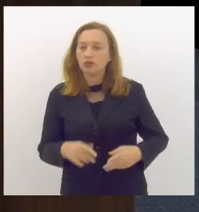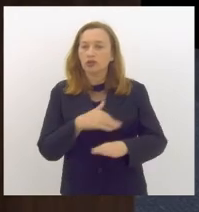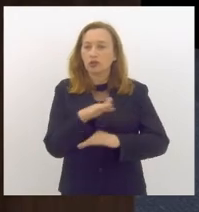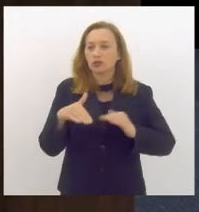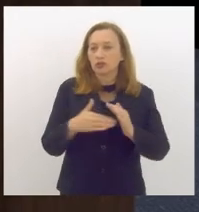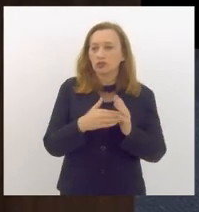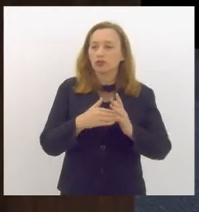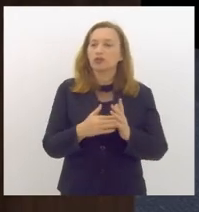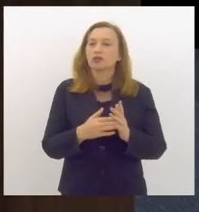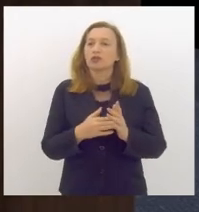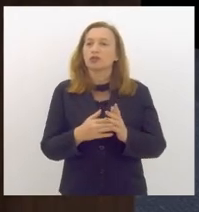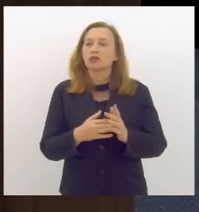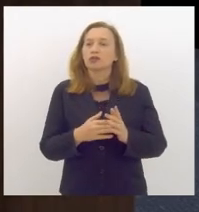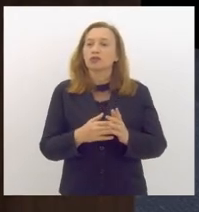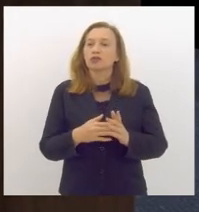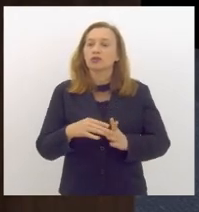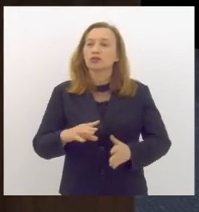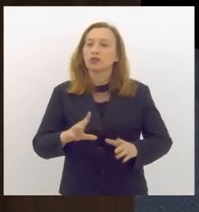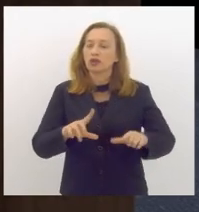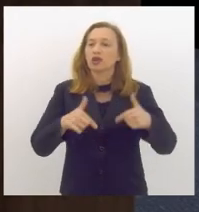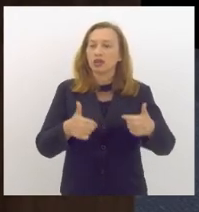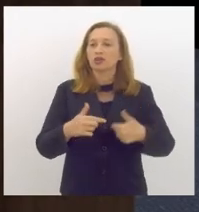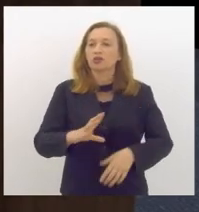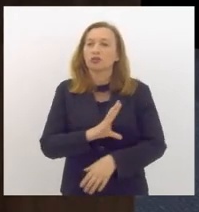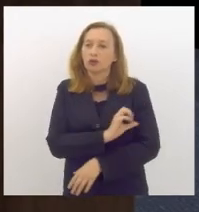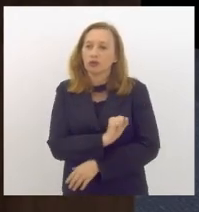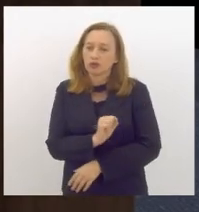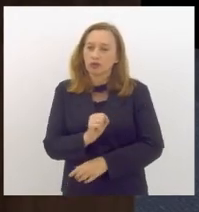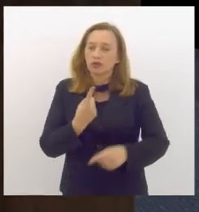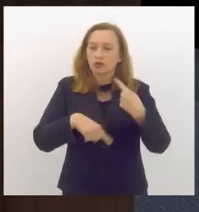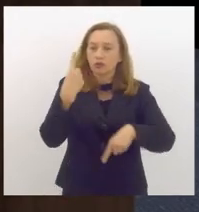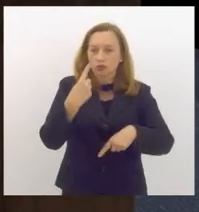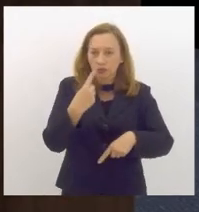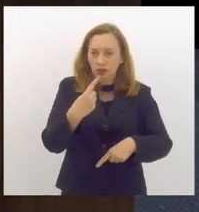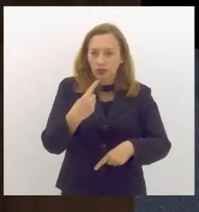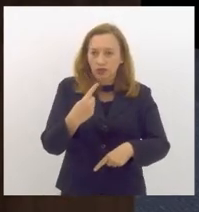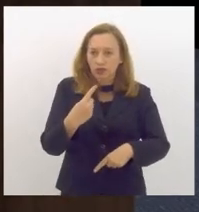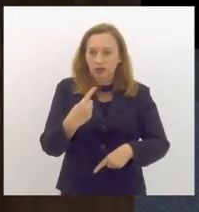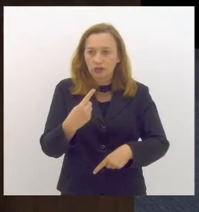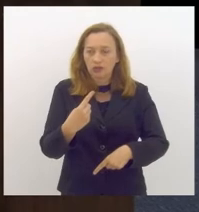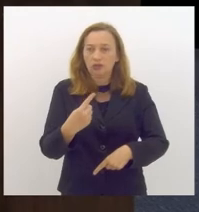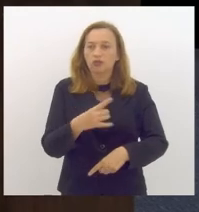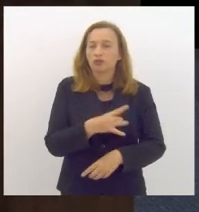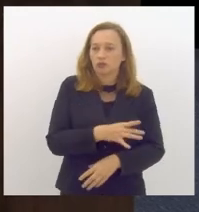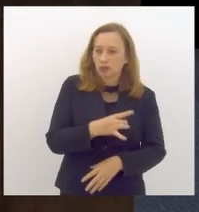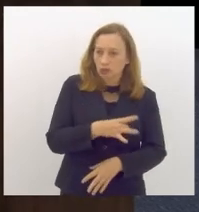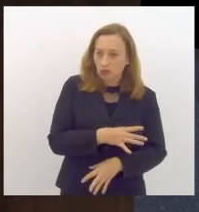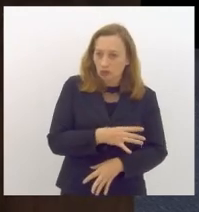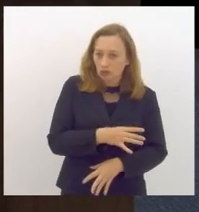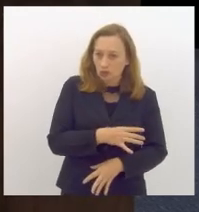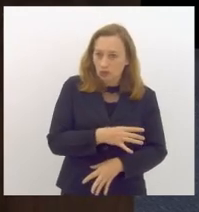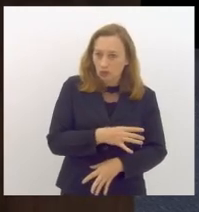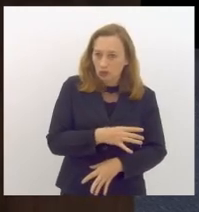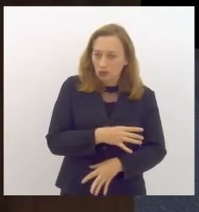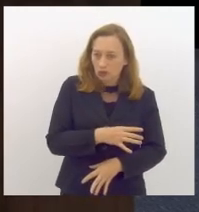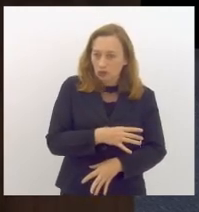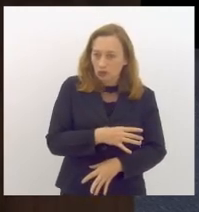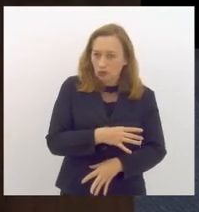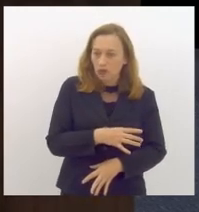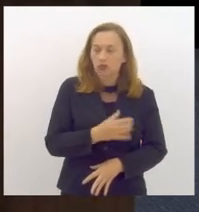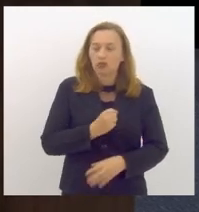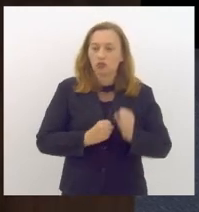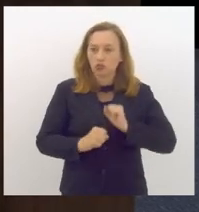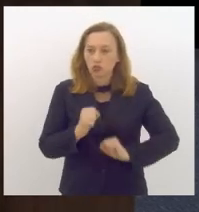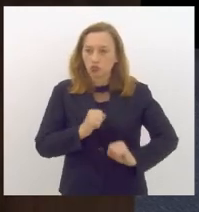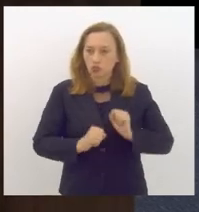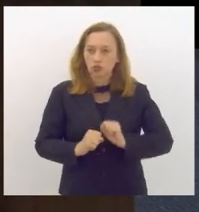que operam pela lógica do amor, pela lógica da superação, da lógica do medo, da lógica do ódio